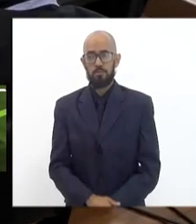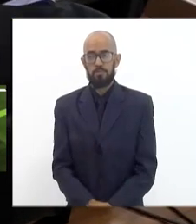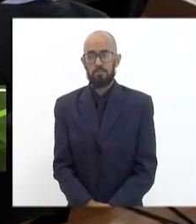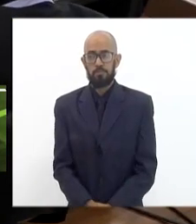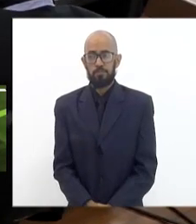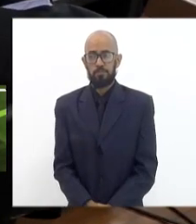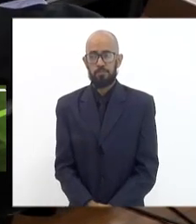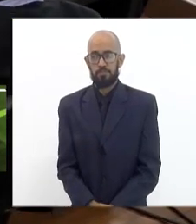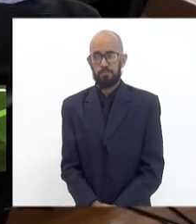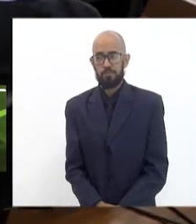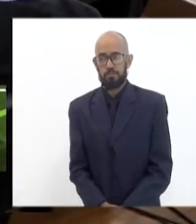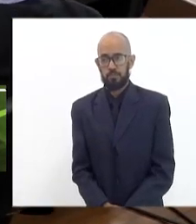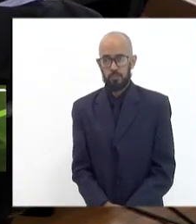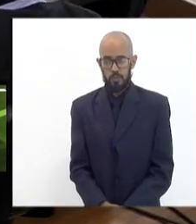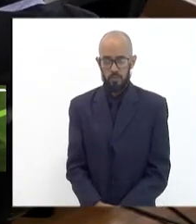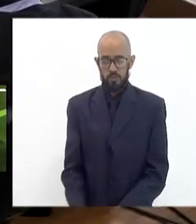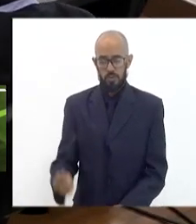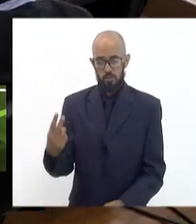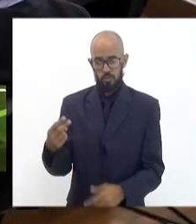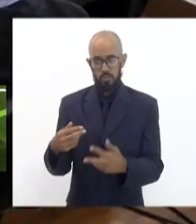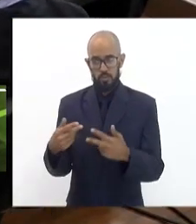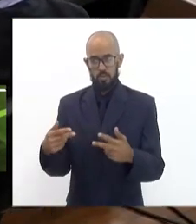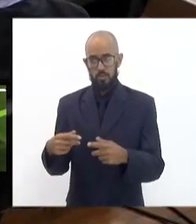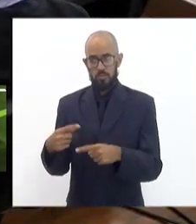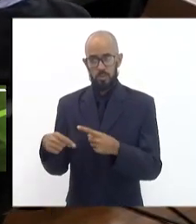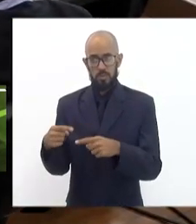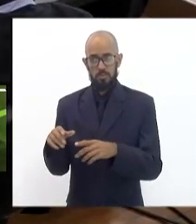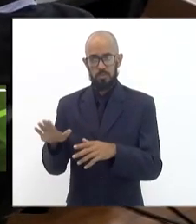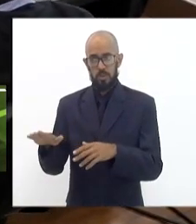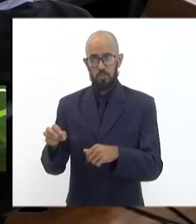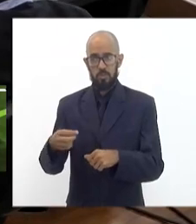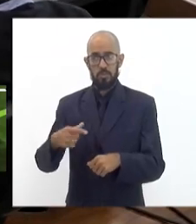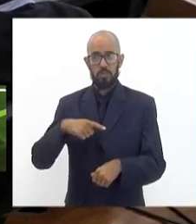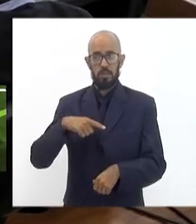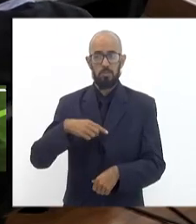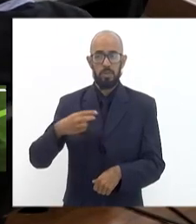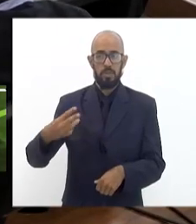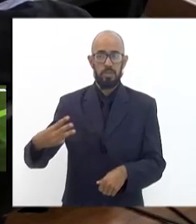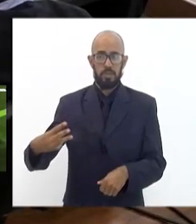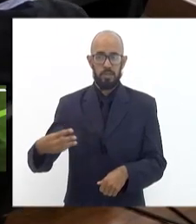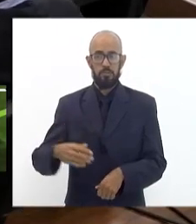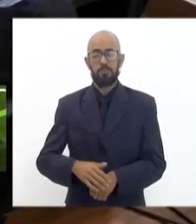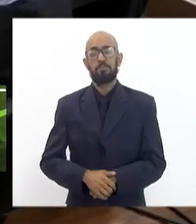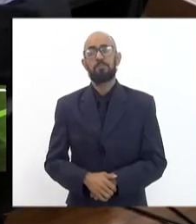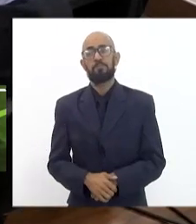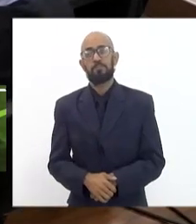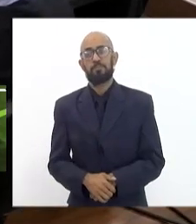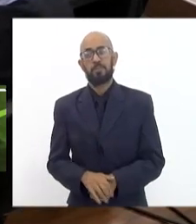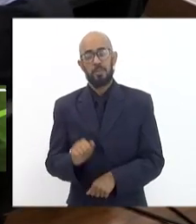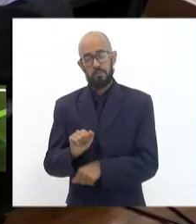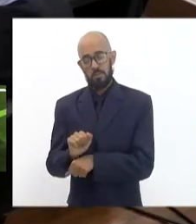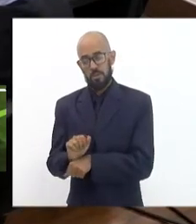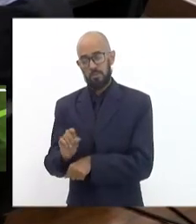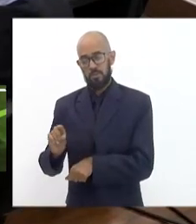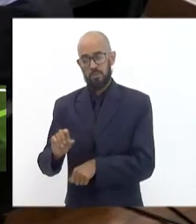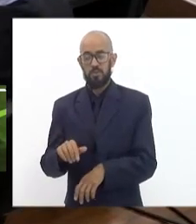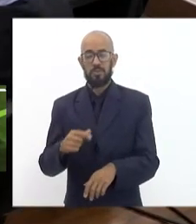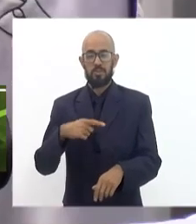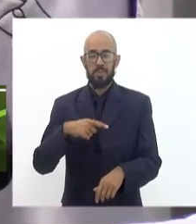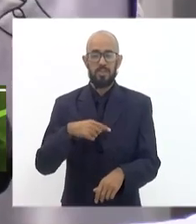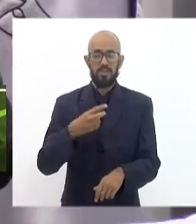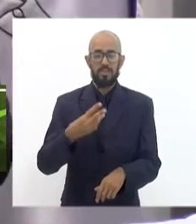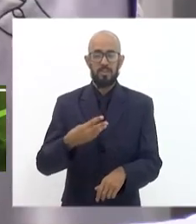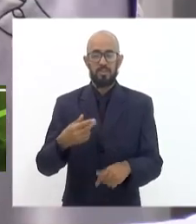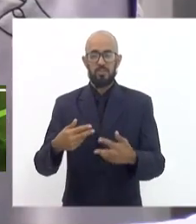essas duas primeiras questões para depois não deixa eu colocar uma terceira e que são as três questões